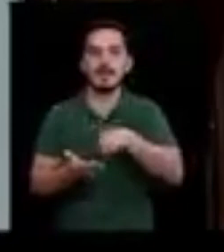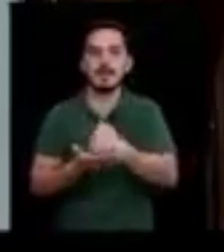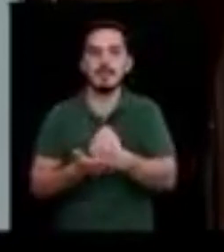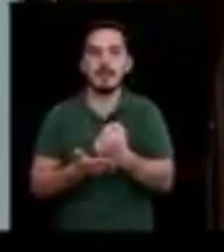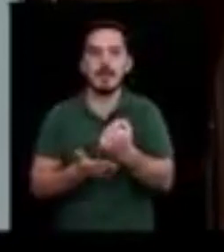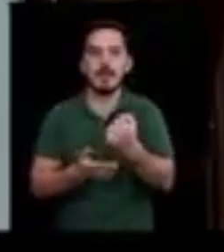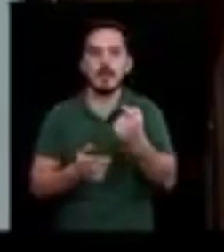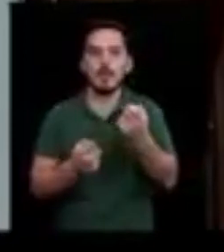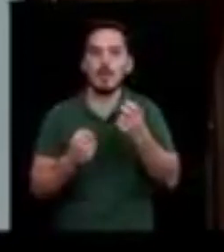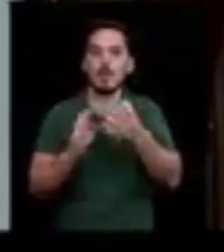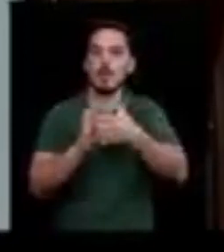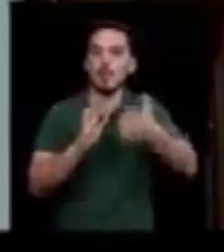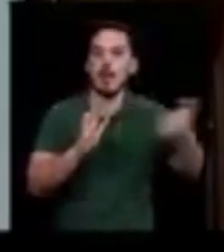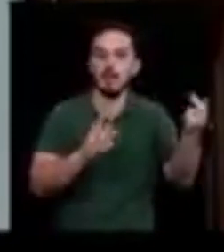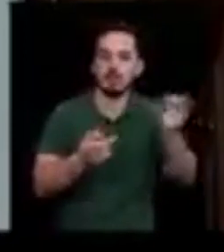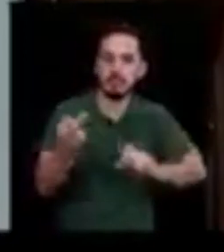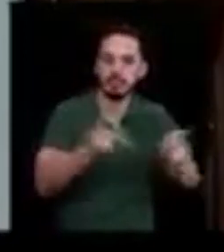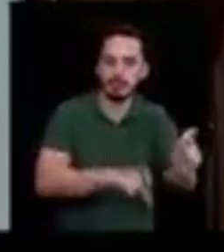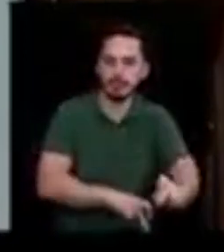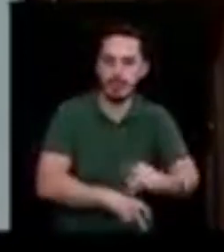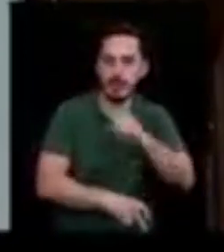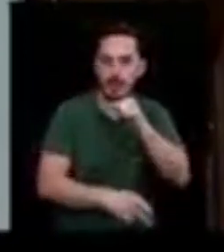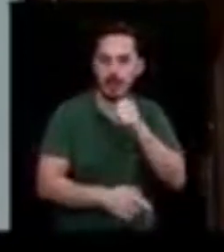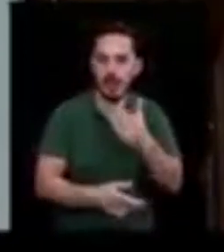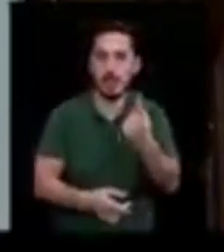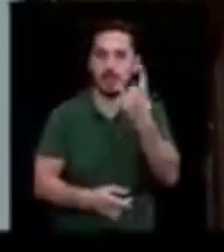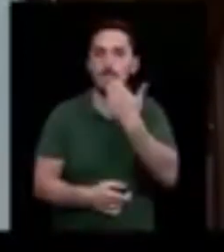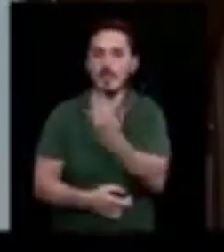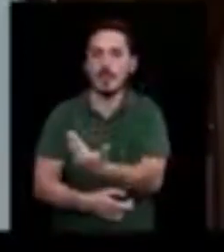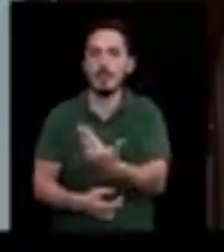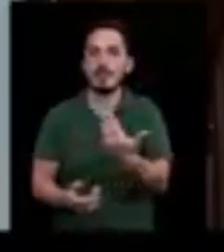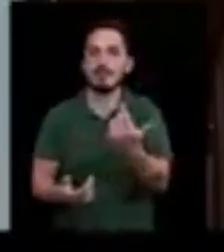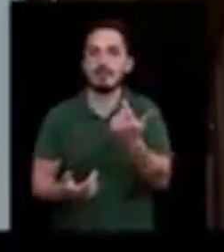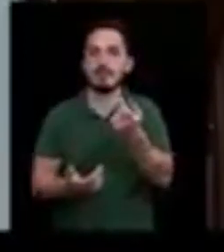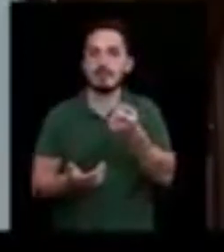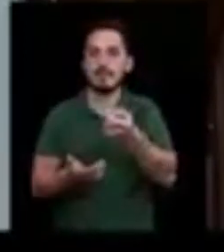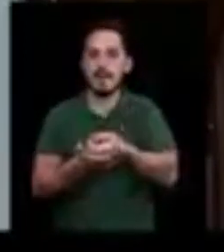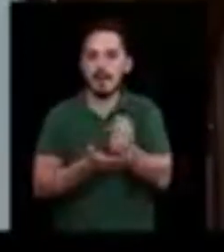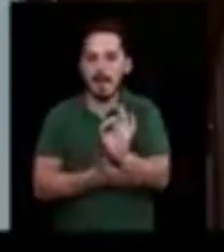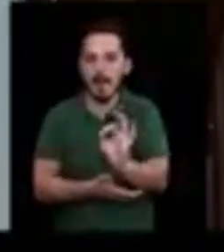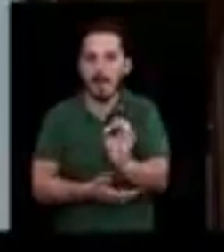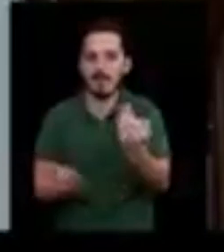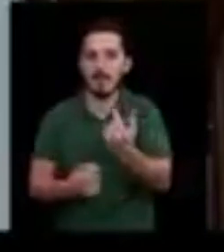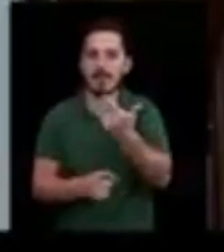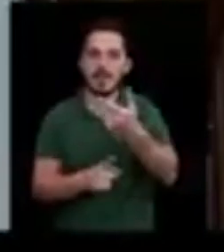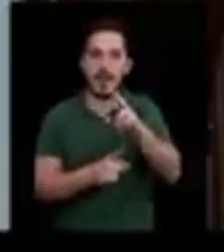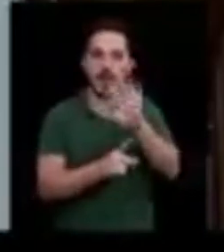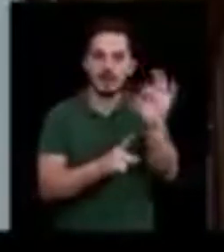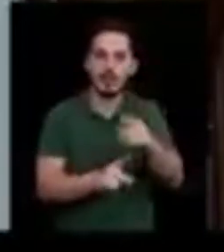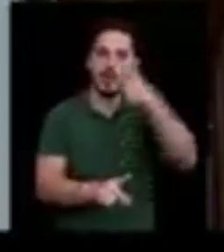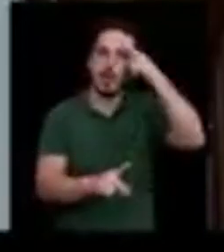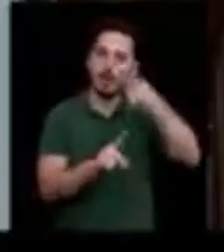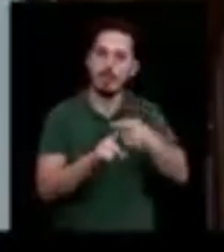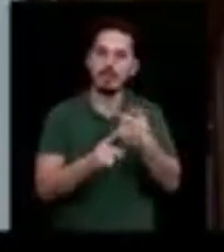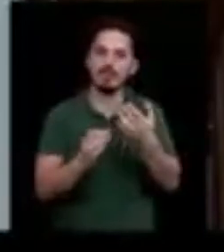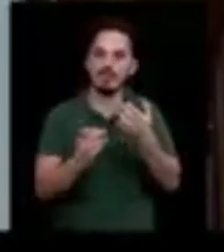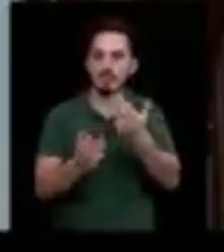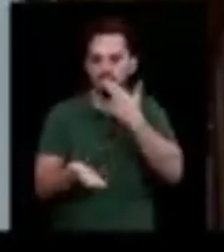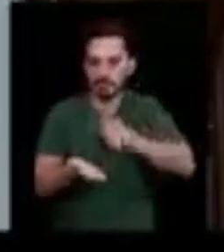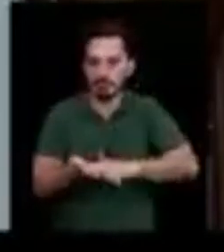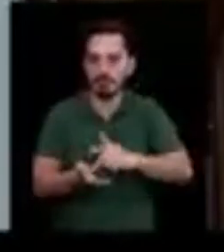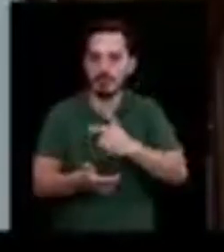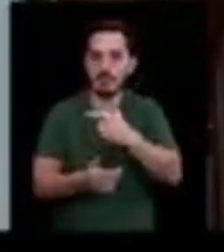diversas complicações. Houve um pedido de isenção de uma taxa para que realmente pudesse